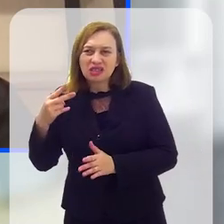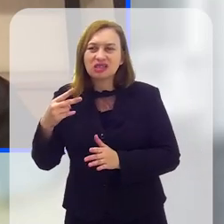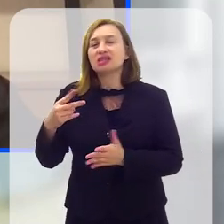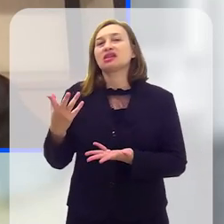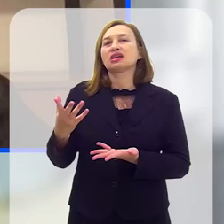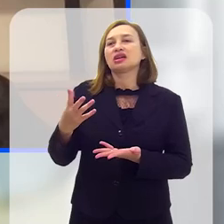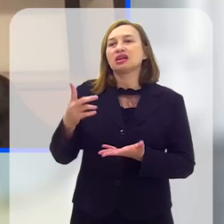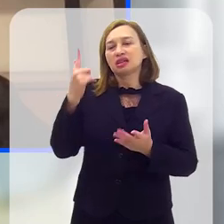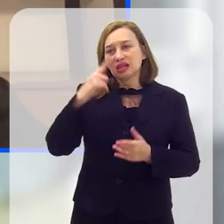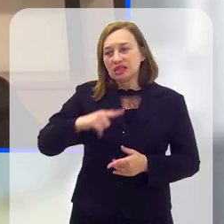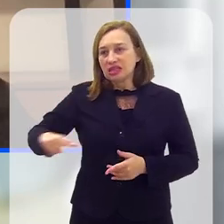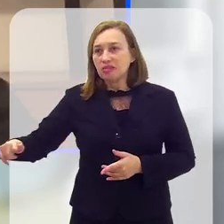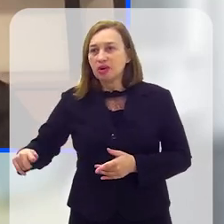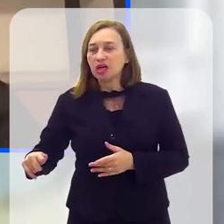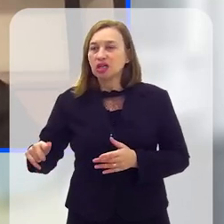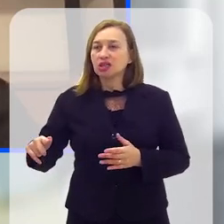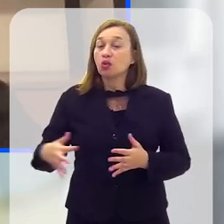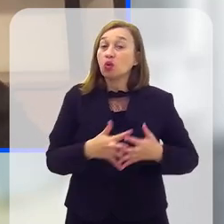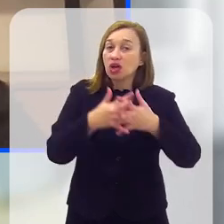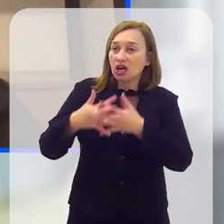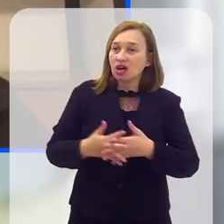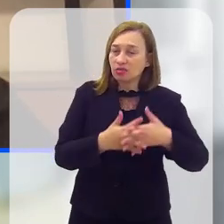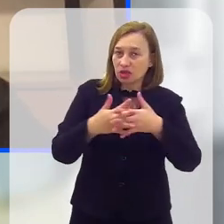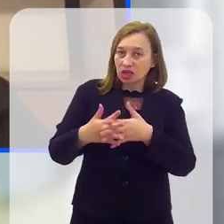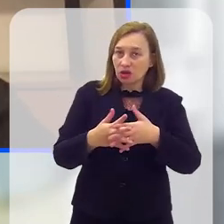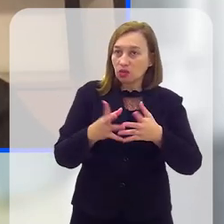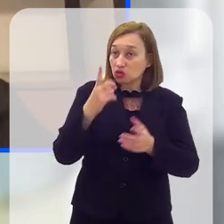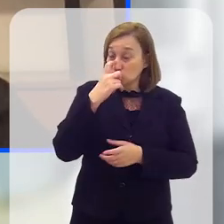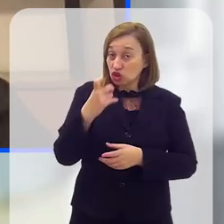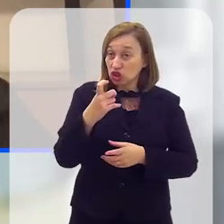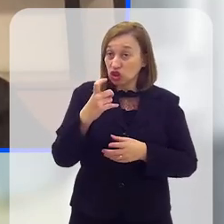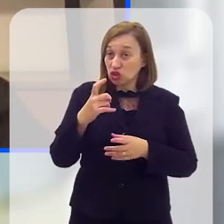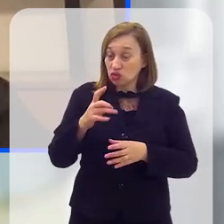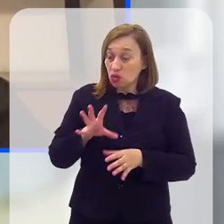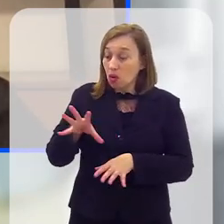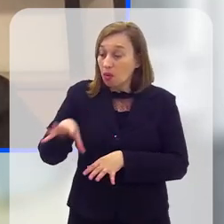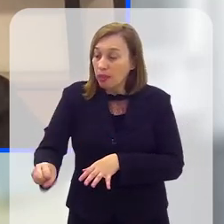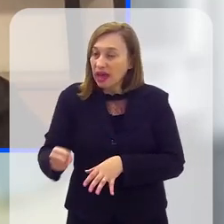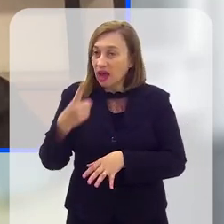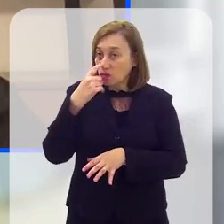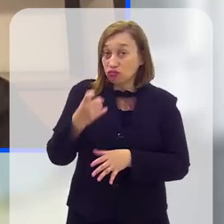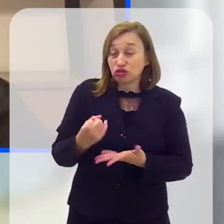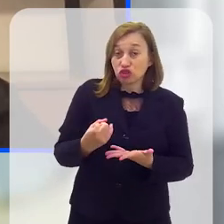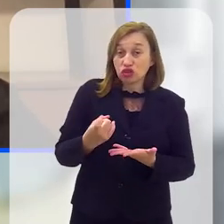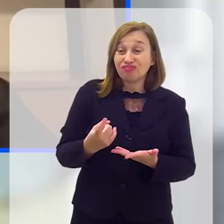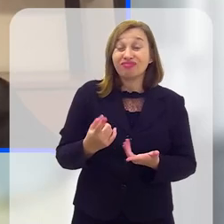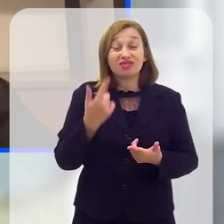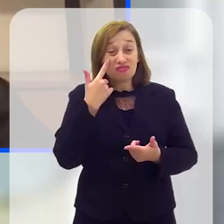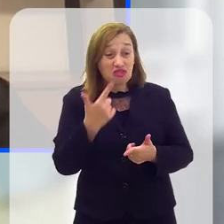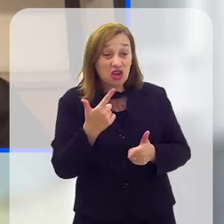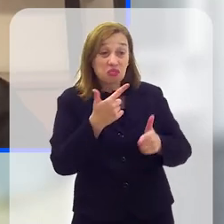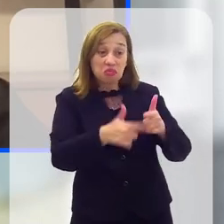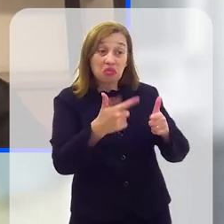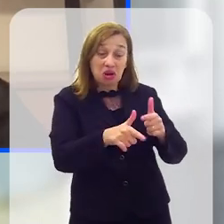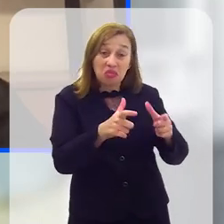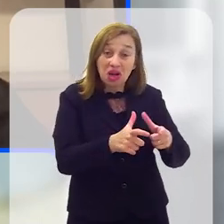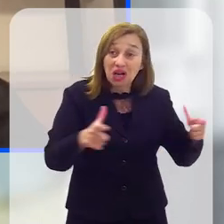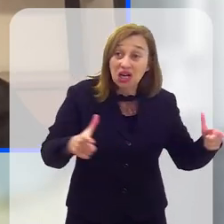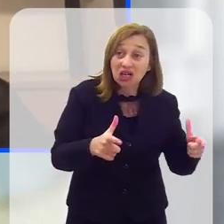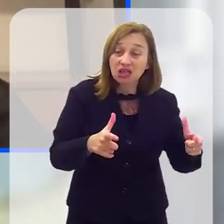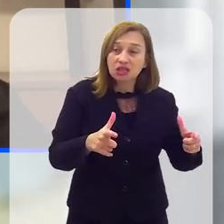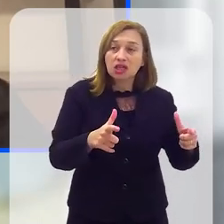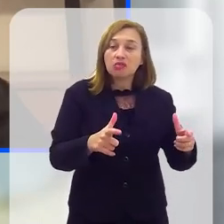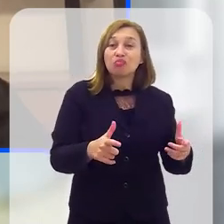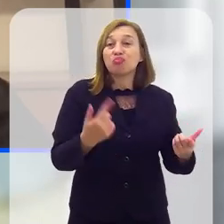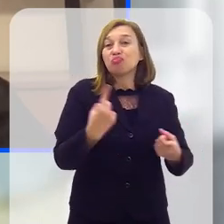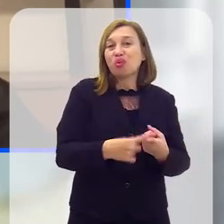semana, o carro da Conlurb vem para retirar aquela pilha de lixo que fica às vezes dias ali. E às vezes a gente encontra um problema maior, porque aquela pilha